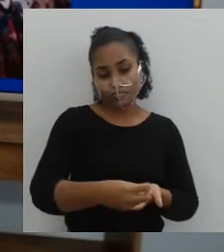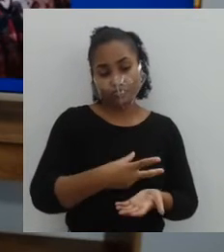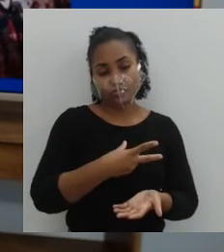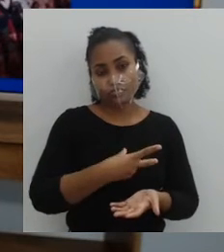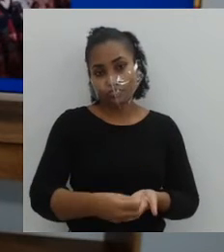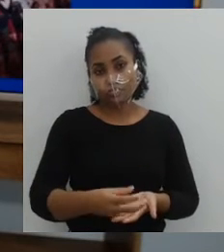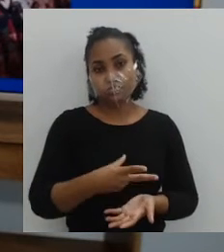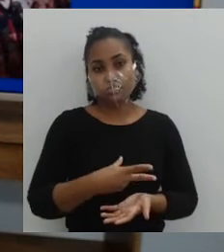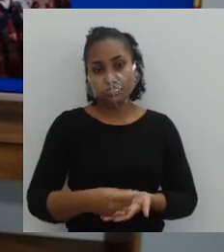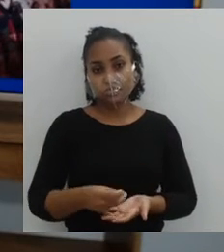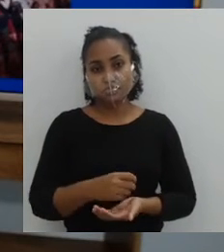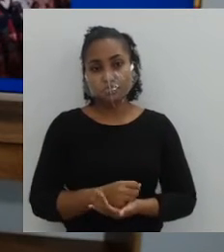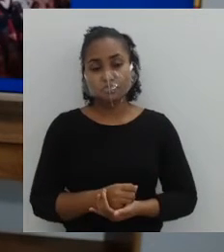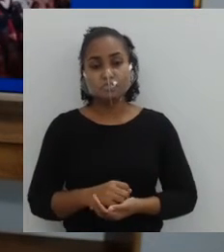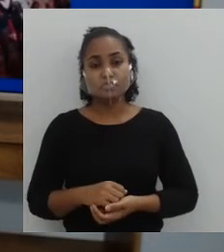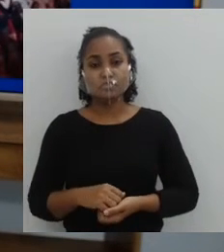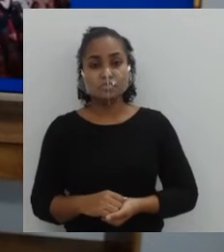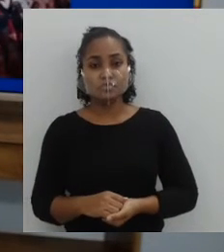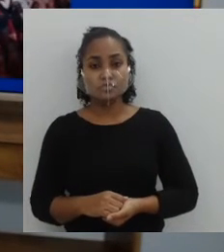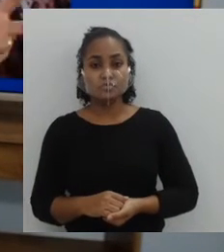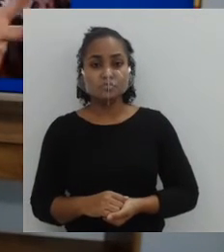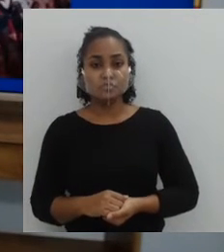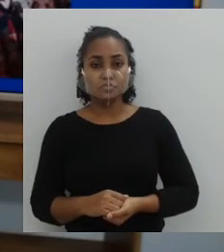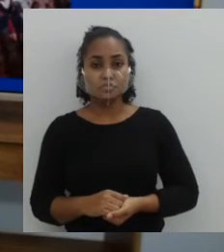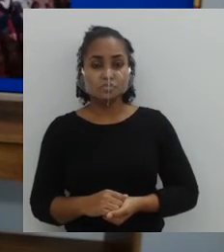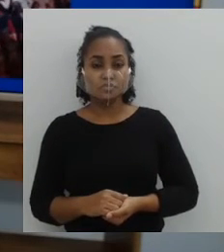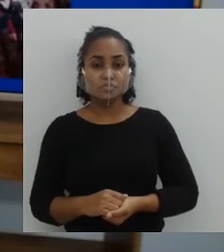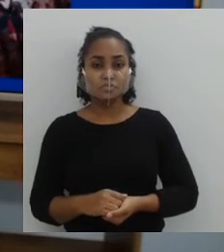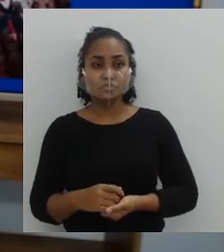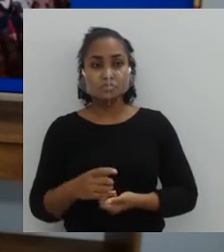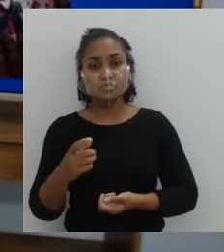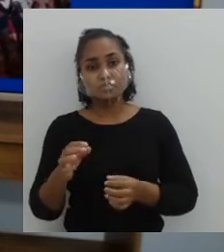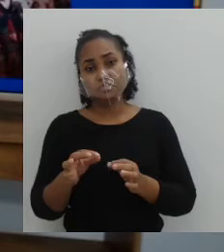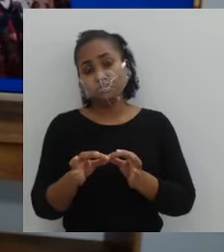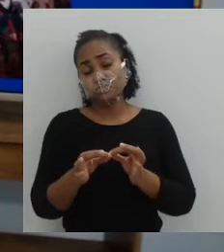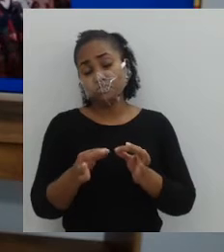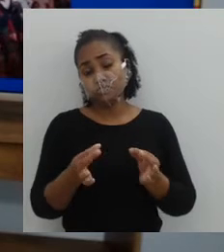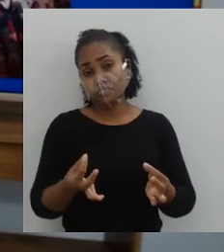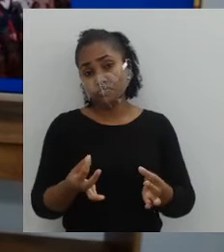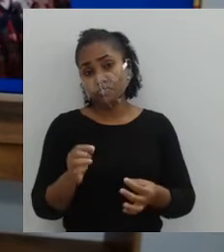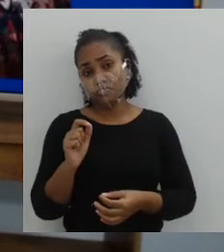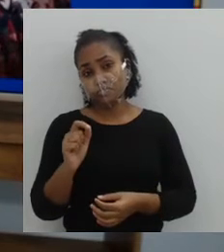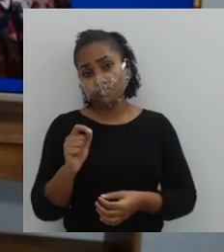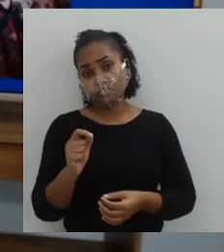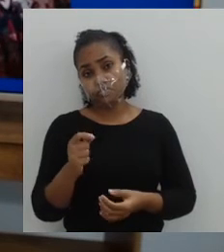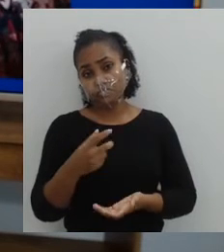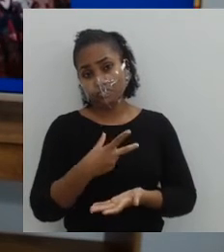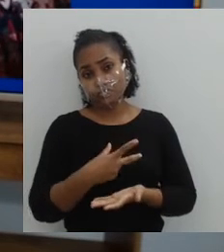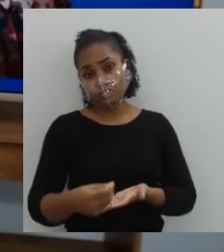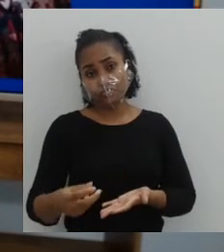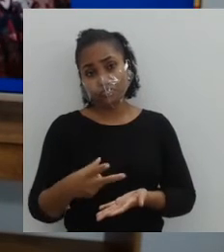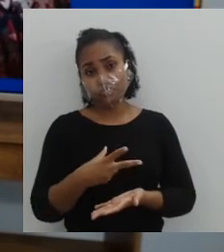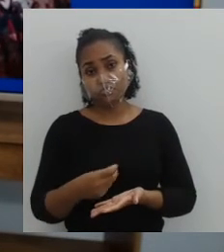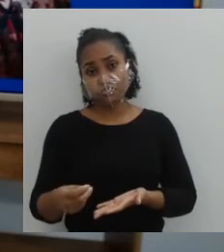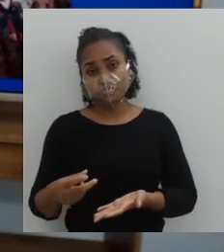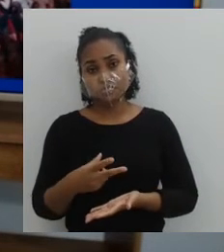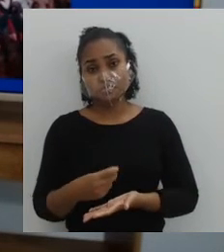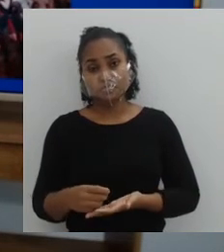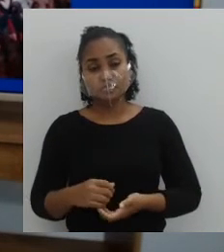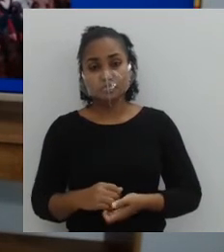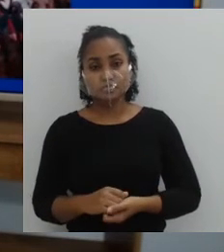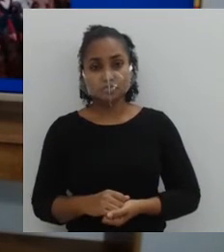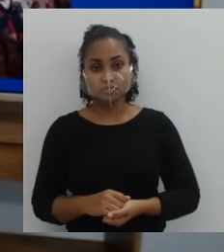tropa que está chegando da Espanha, eles tentam simplesmente expulsar os holandeses, e aí expulsam os